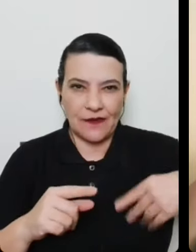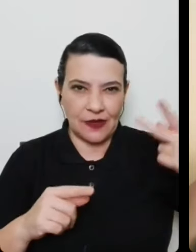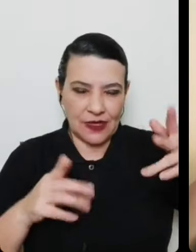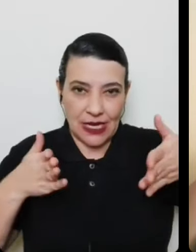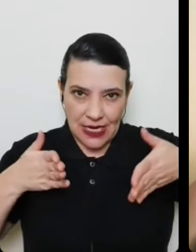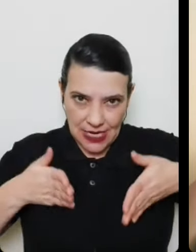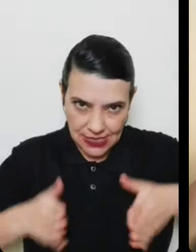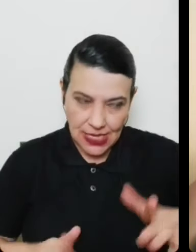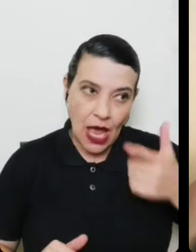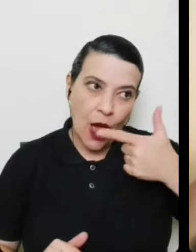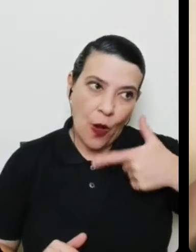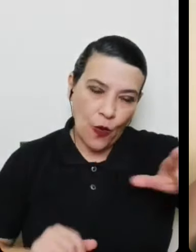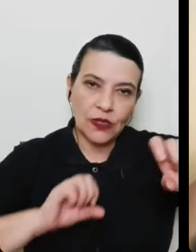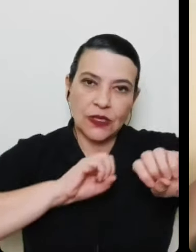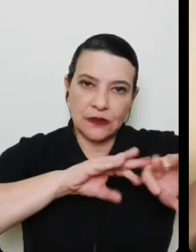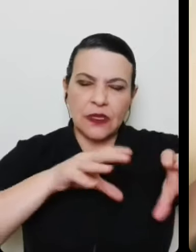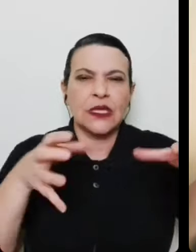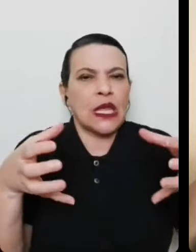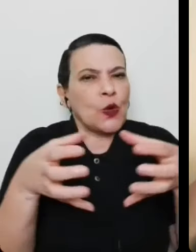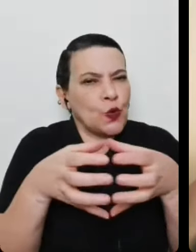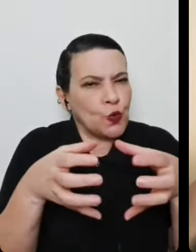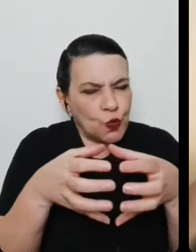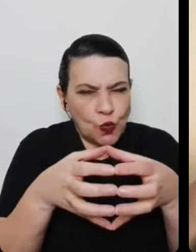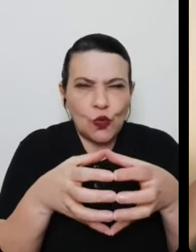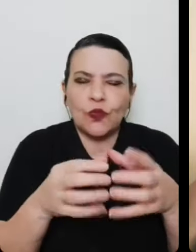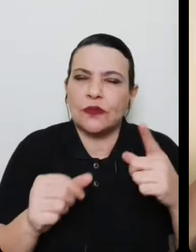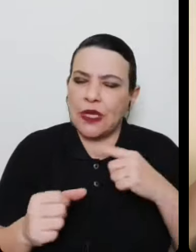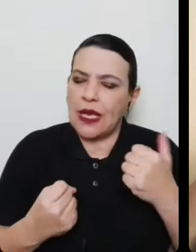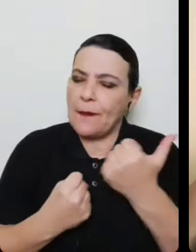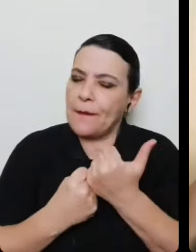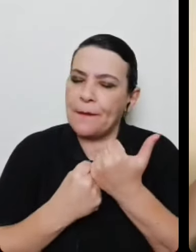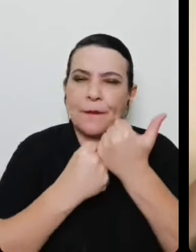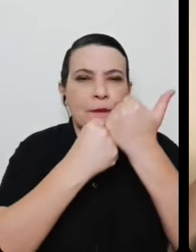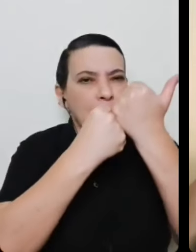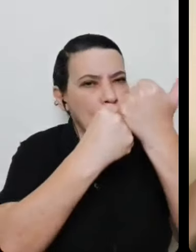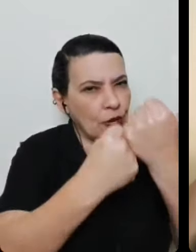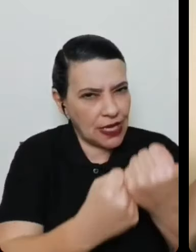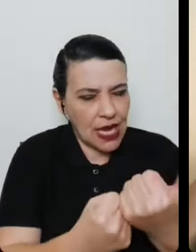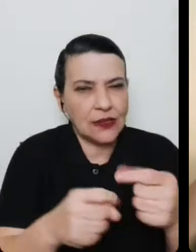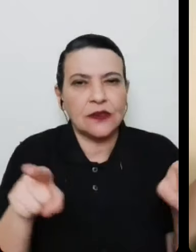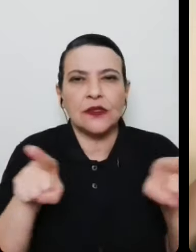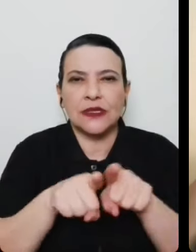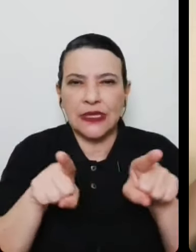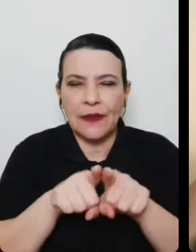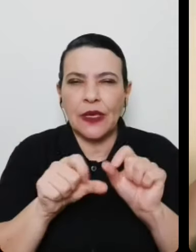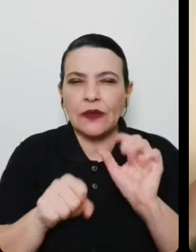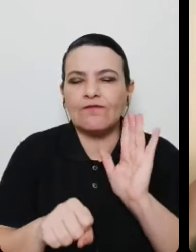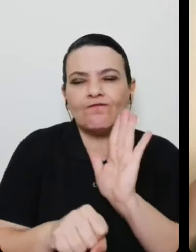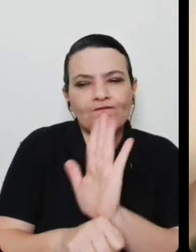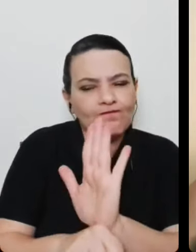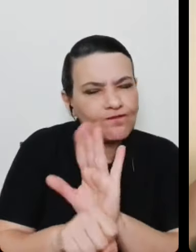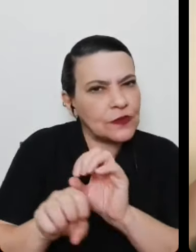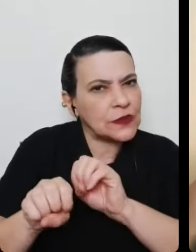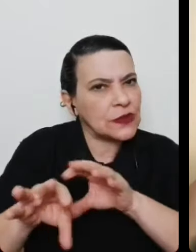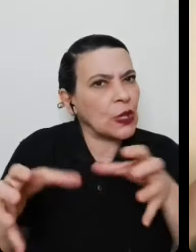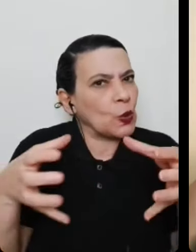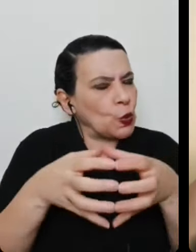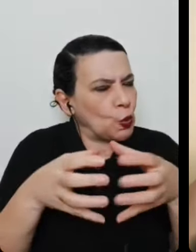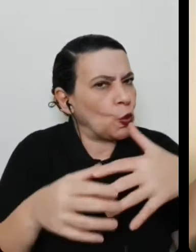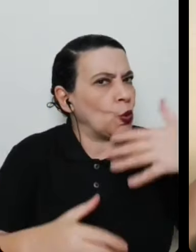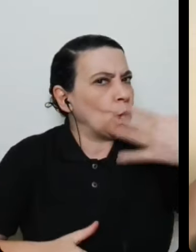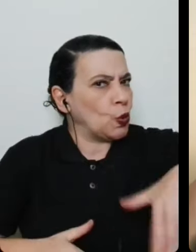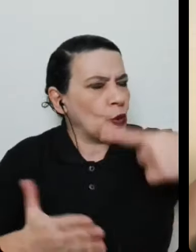tem uma equipe que tem nos assessorado, né? De assistentes de educação, uma equipe muito potente, muito